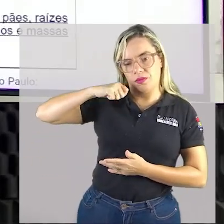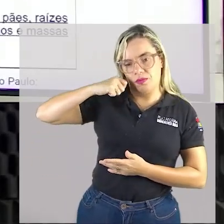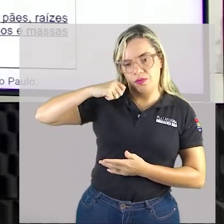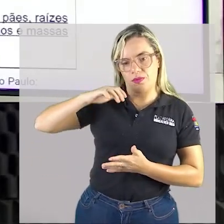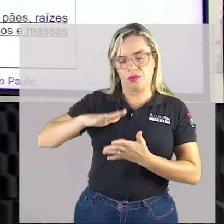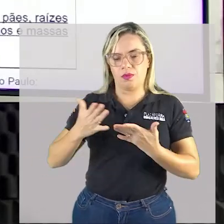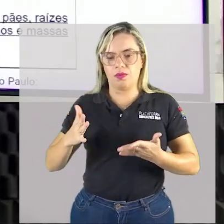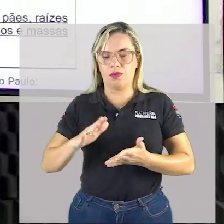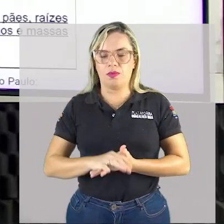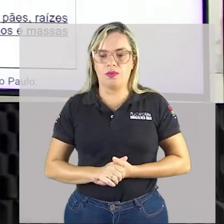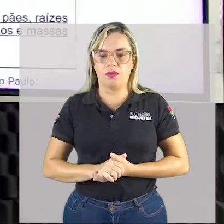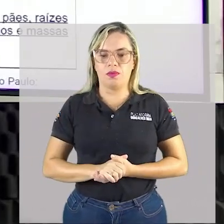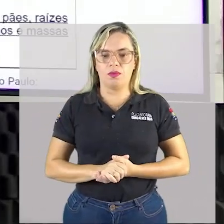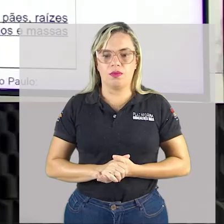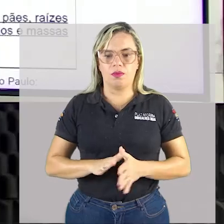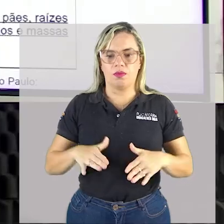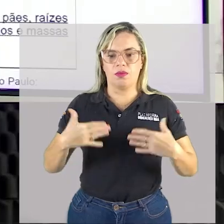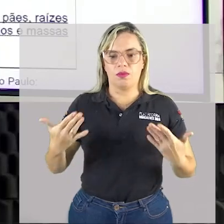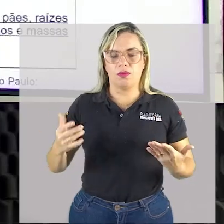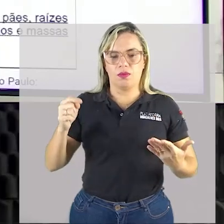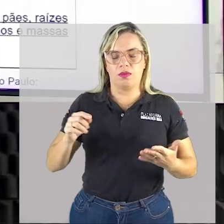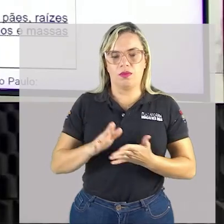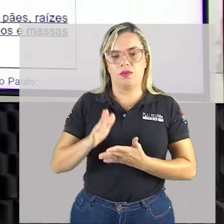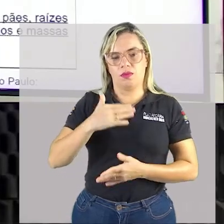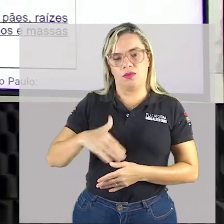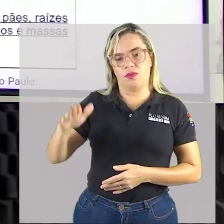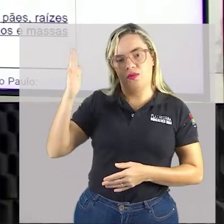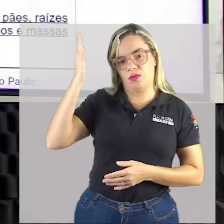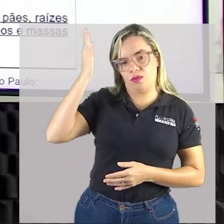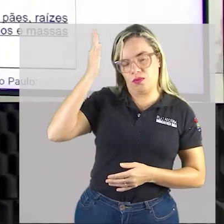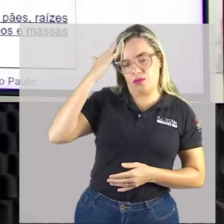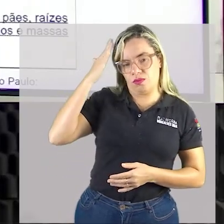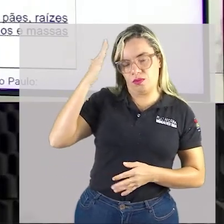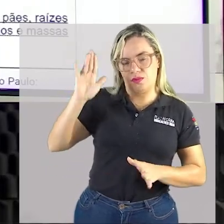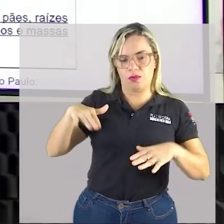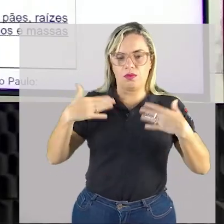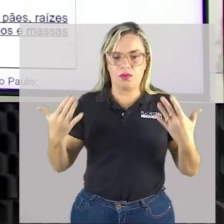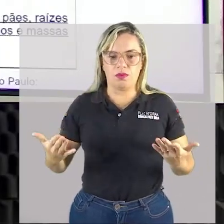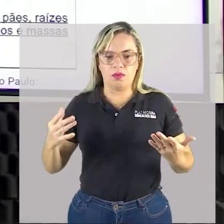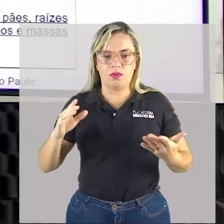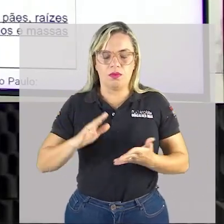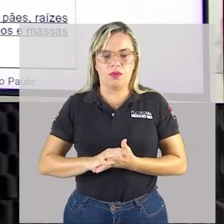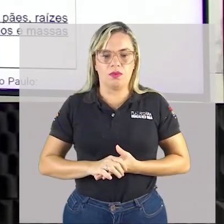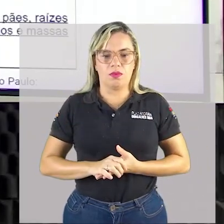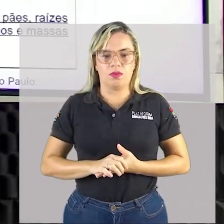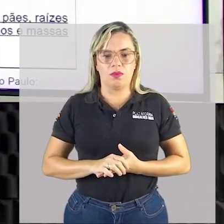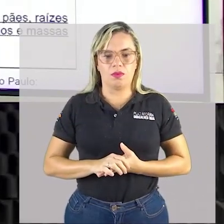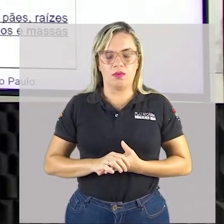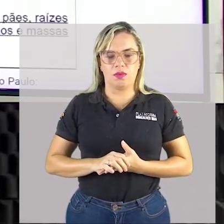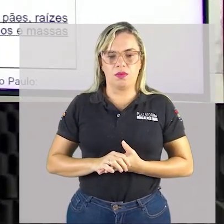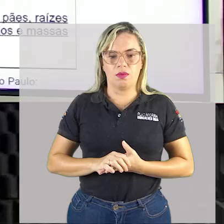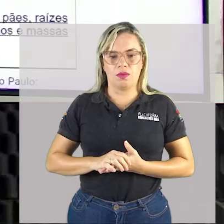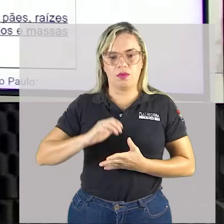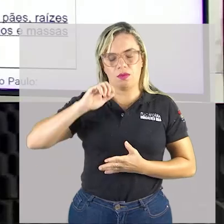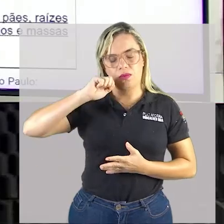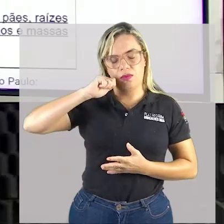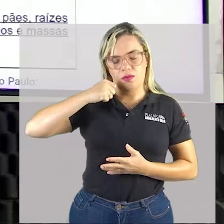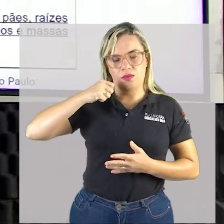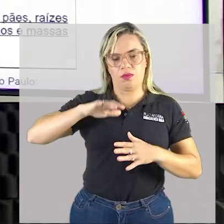pães, né? Mas a gente tem que entender que esses pães são pães